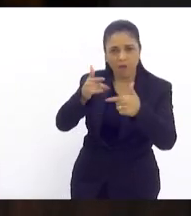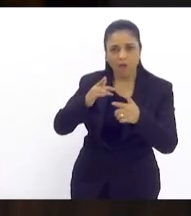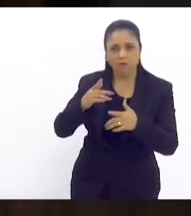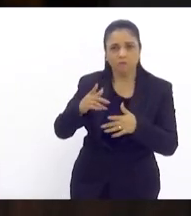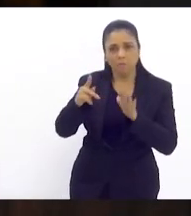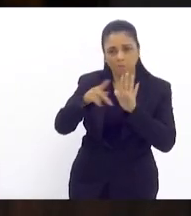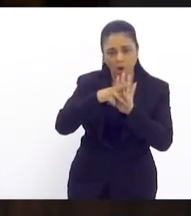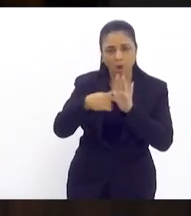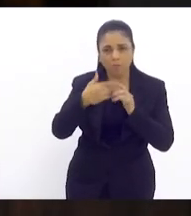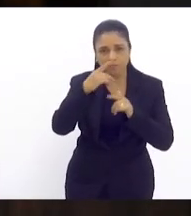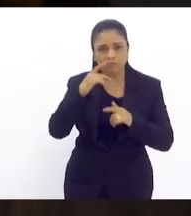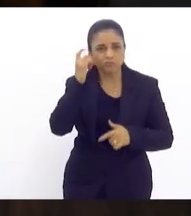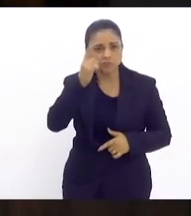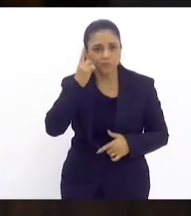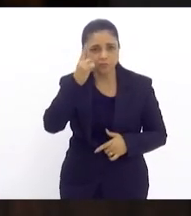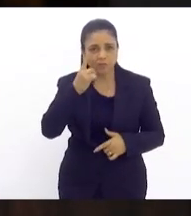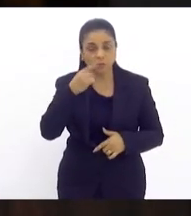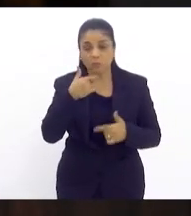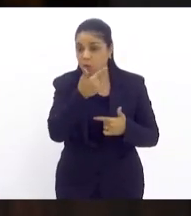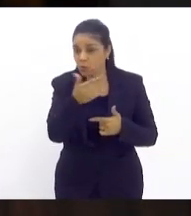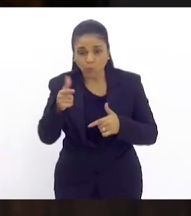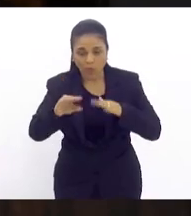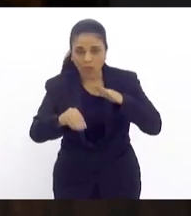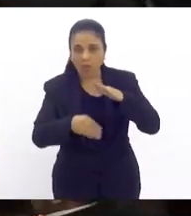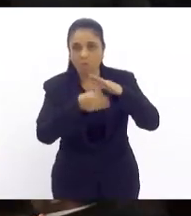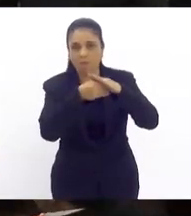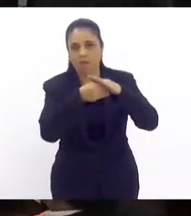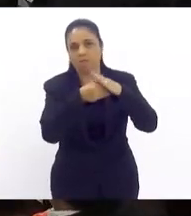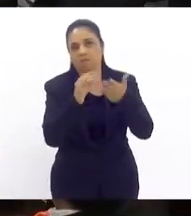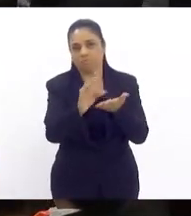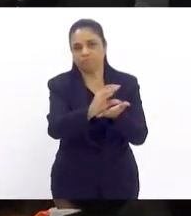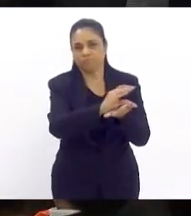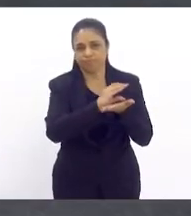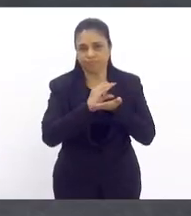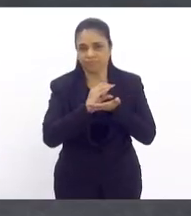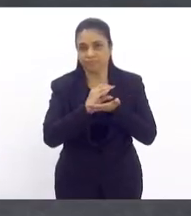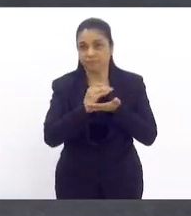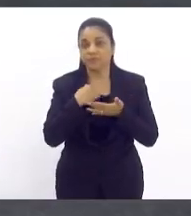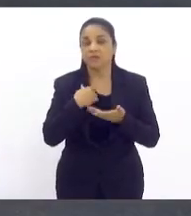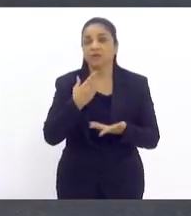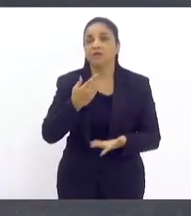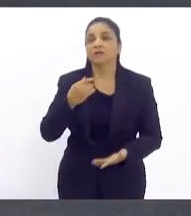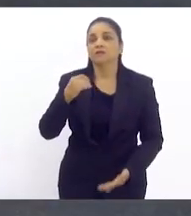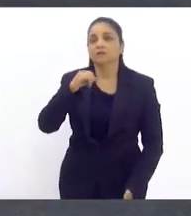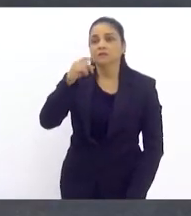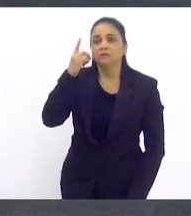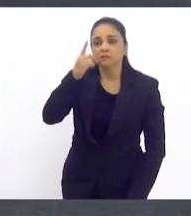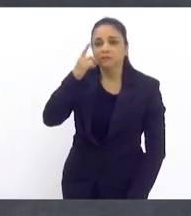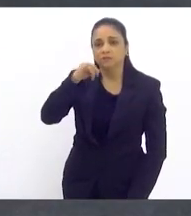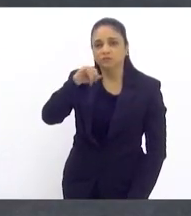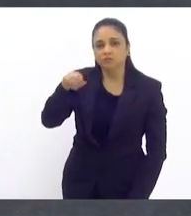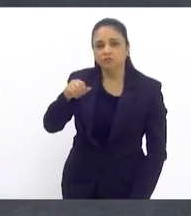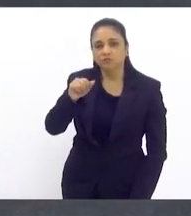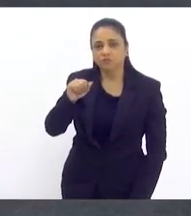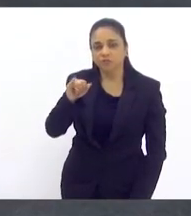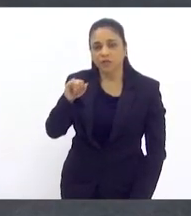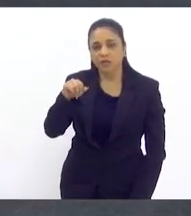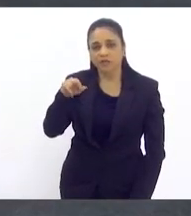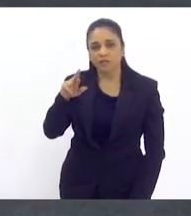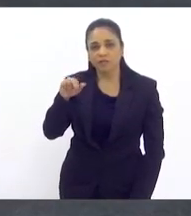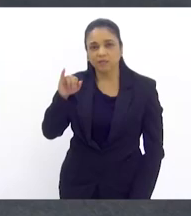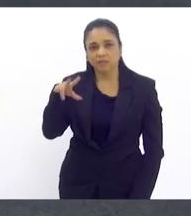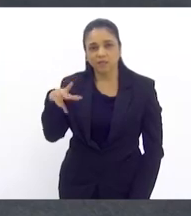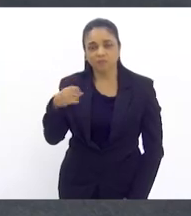fazer isso porque não tem uma Emenda Deputado Jair só para registrar se encontra presente aqui no plenário